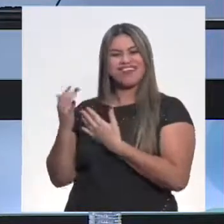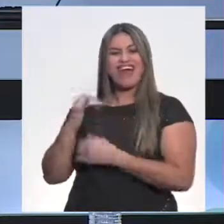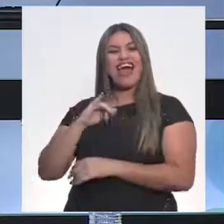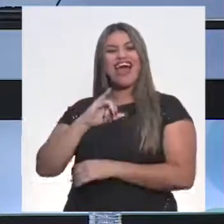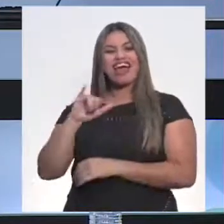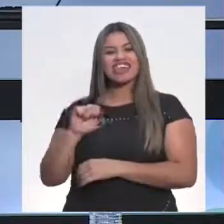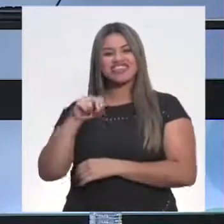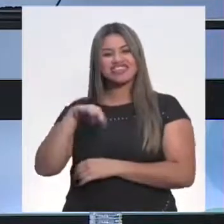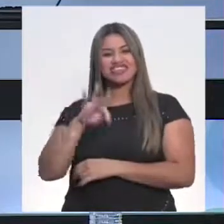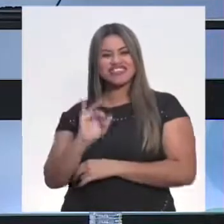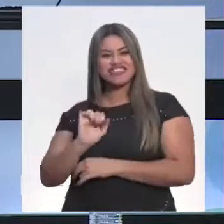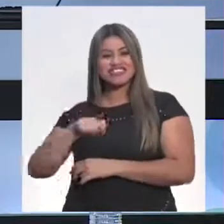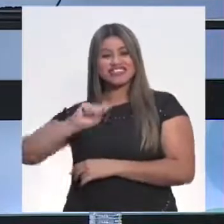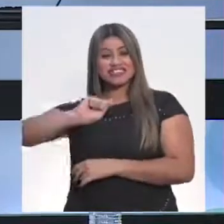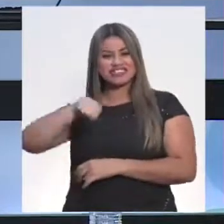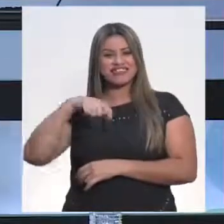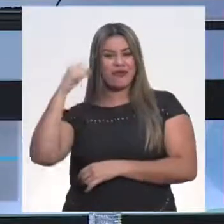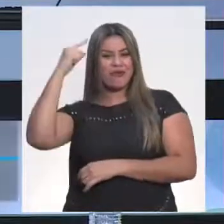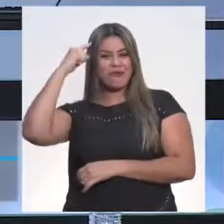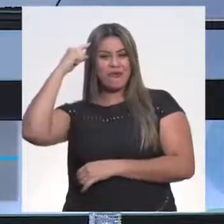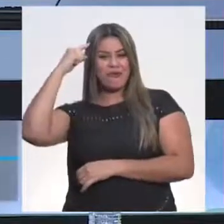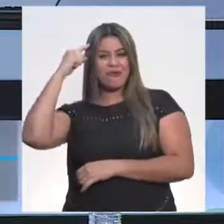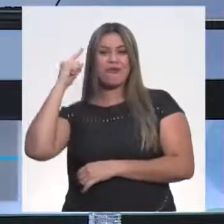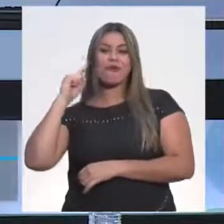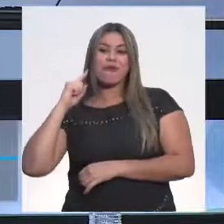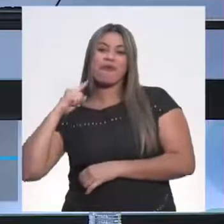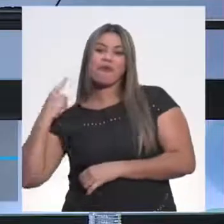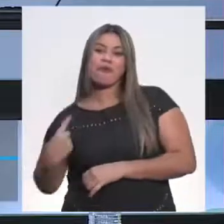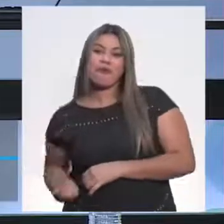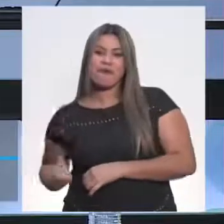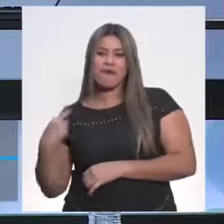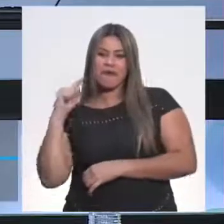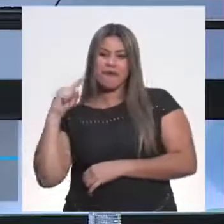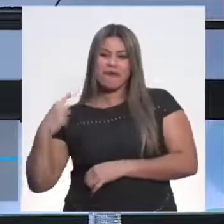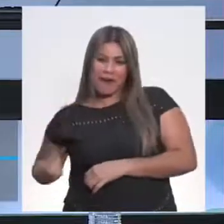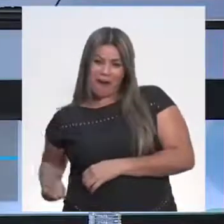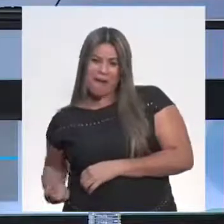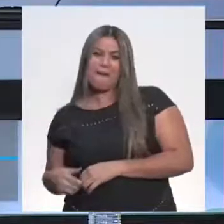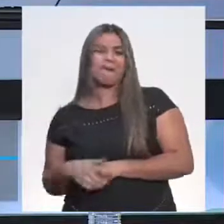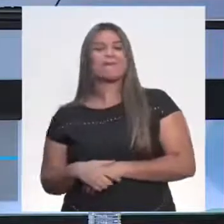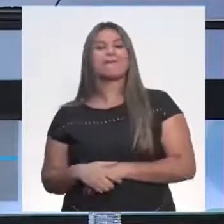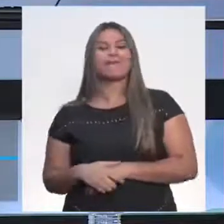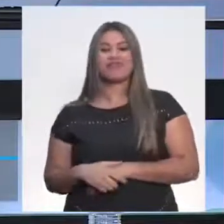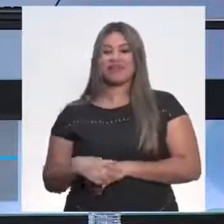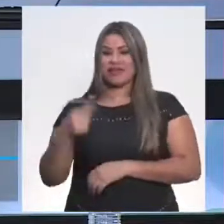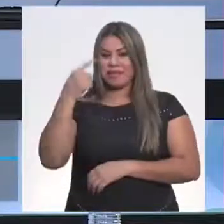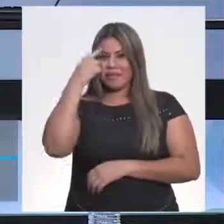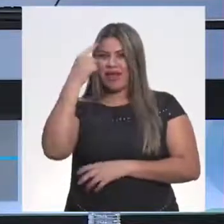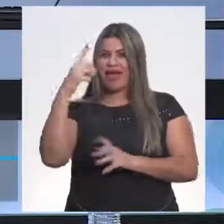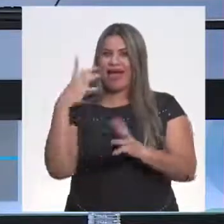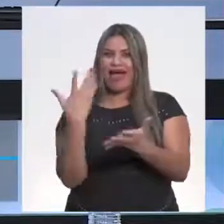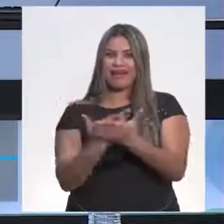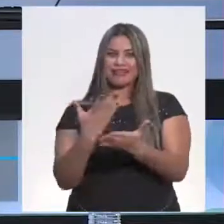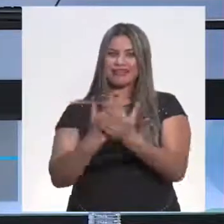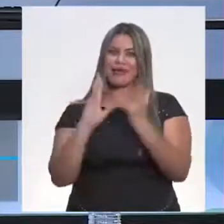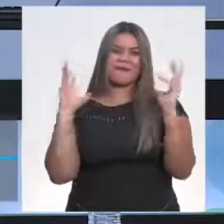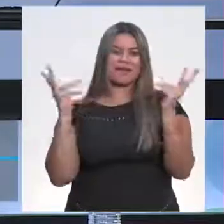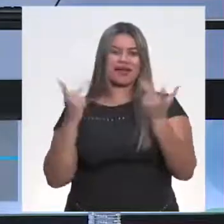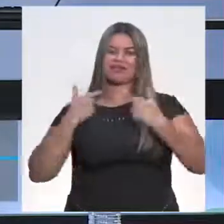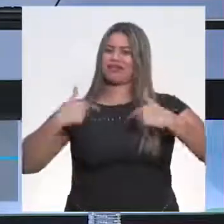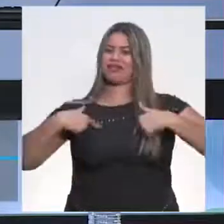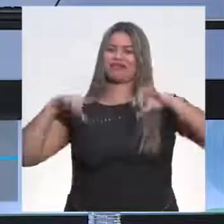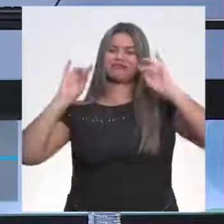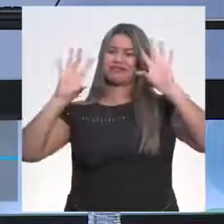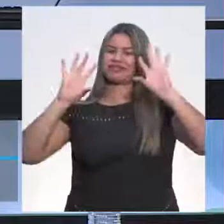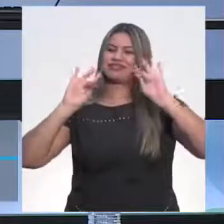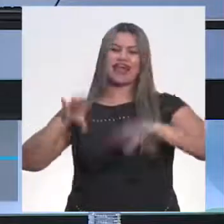Jennifer gente com com abertura dessa você diz assim é só vai ser incrível maravilhosa e eu já ganhei o